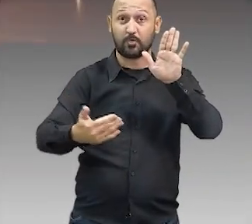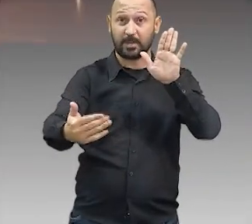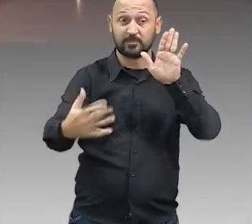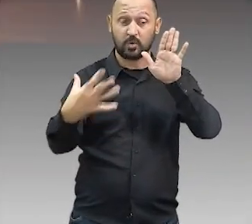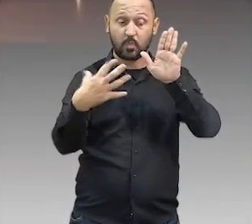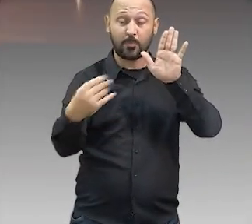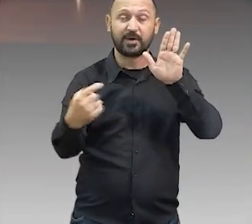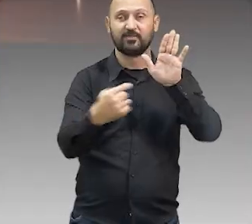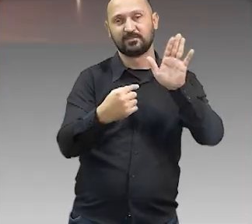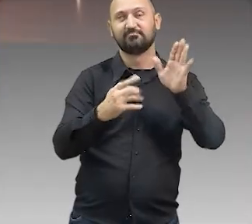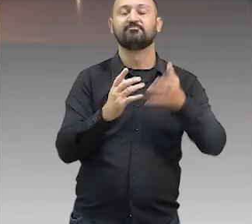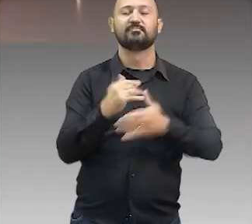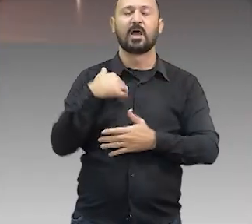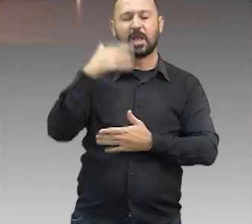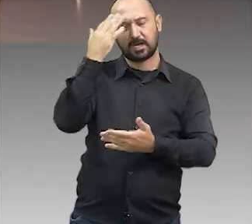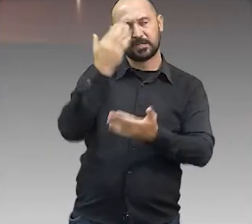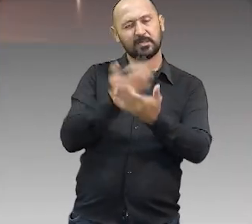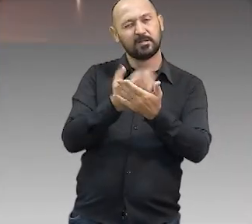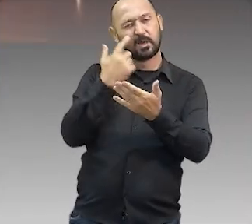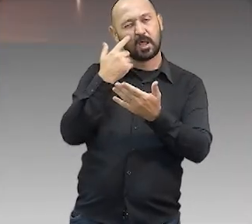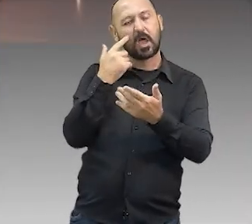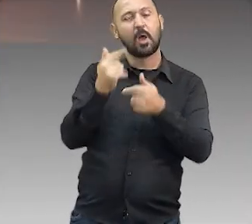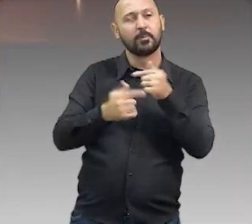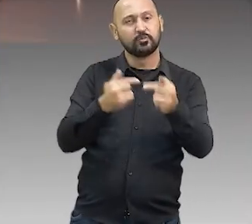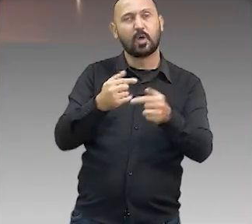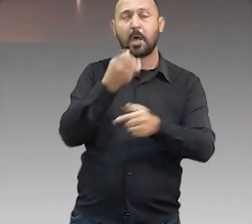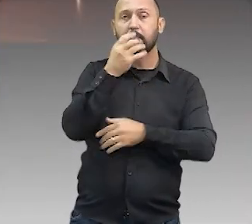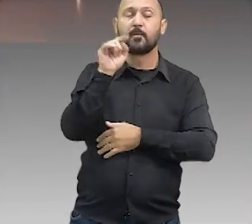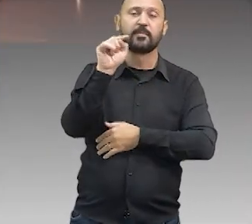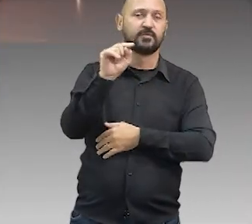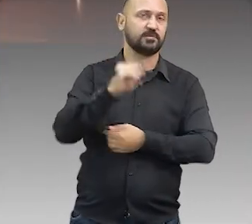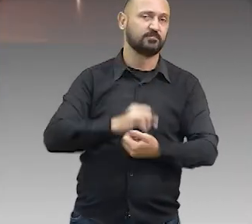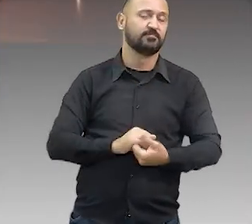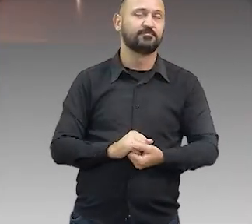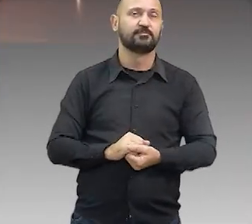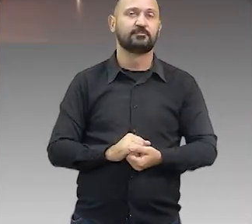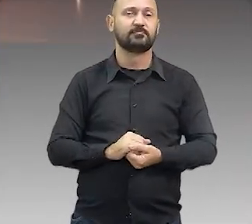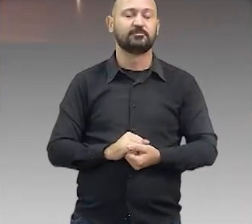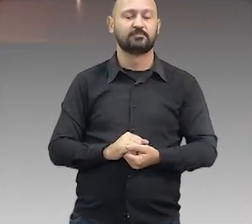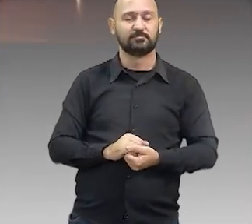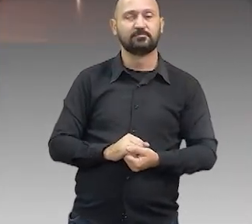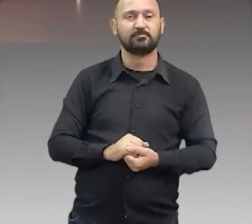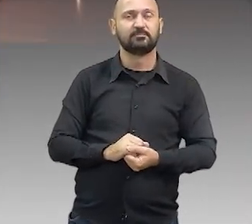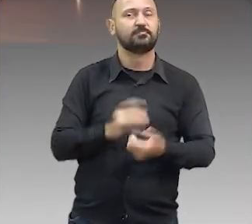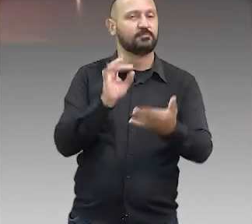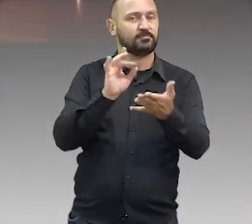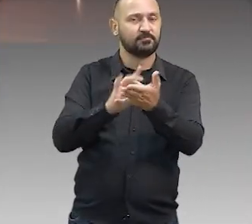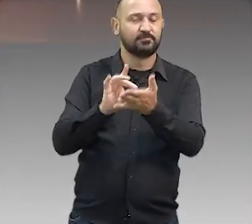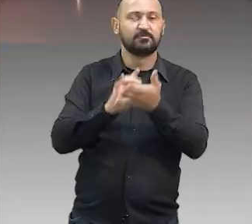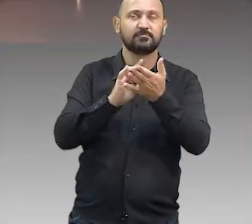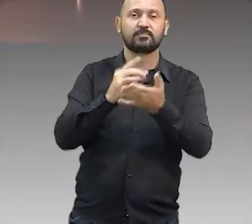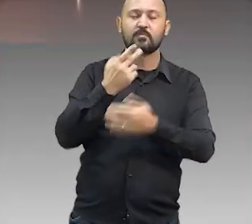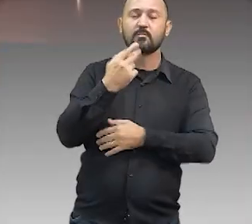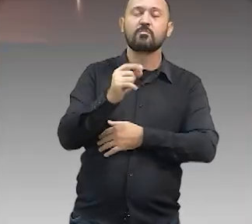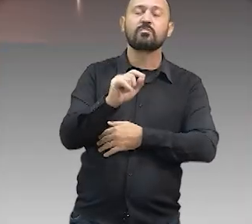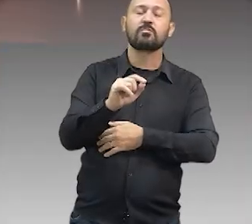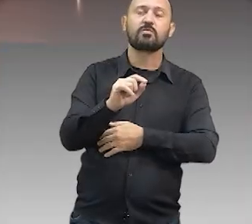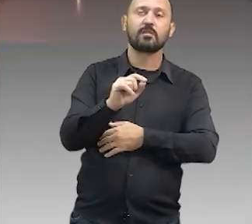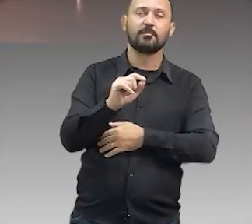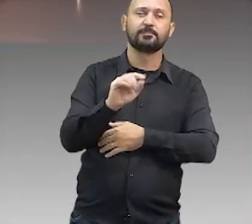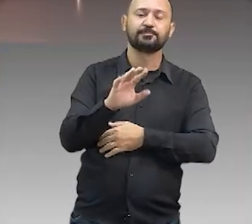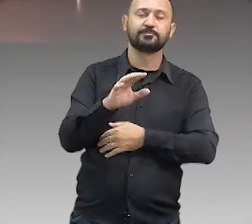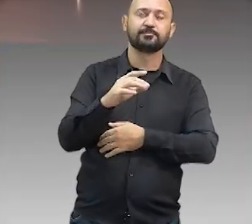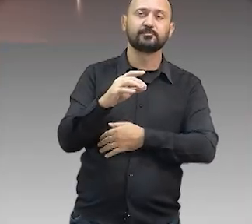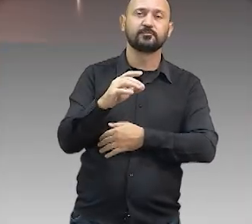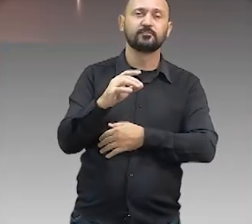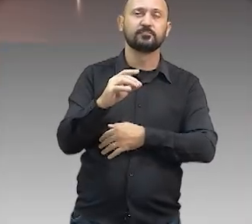vocês. É verdade. A gente, é aquilo que eu disse, o personagem mais importante do